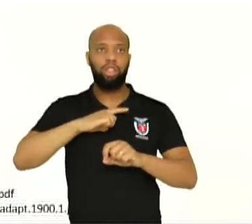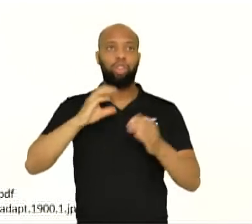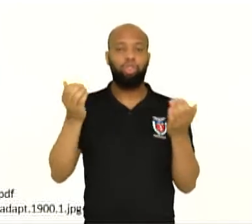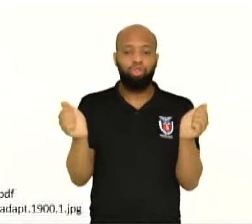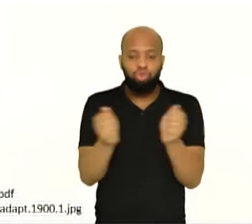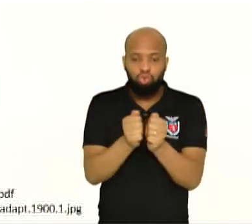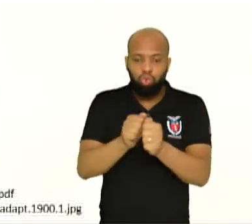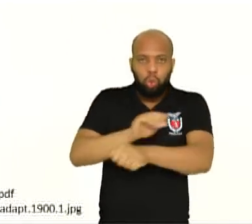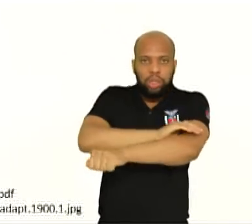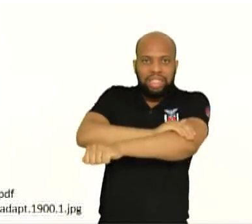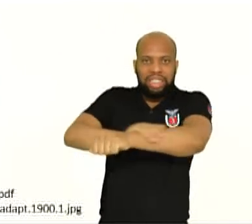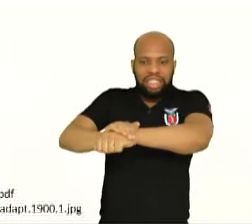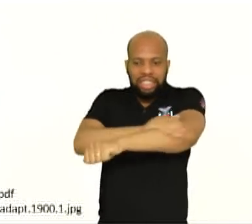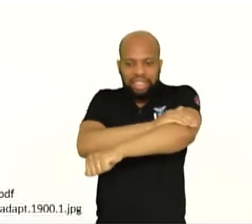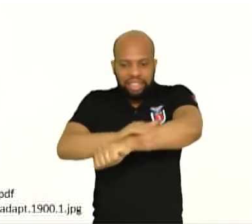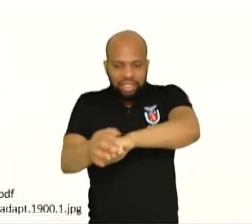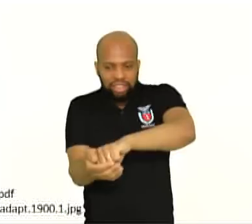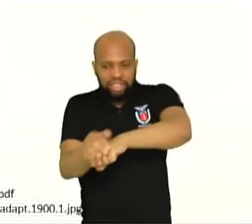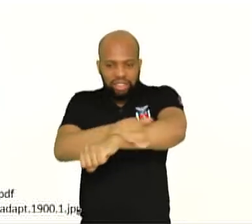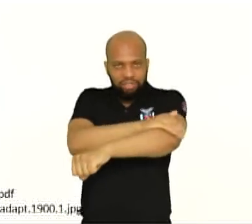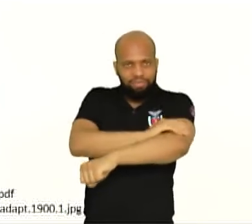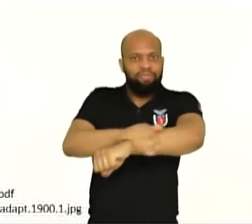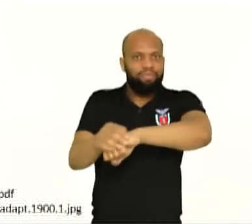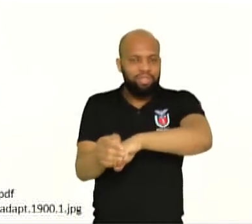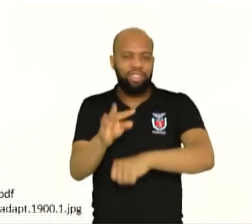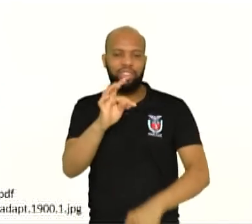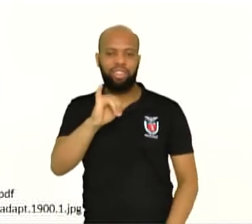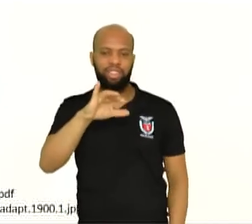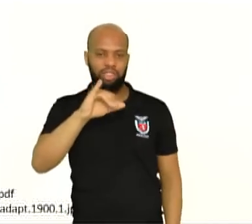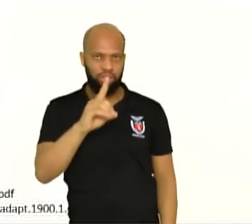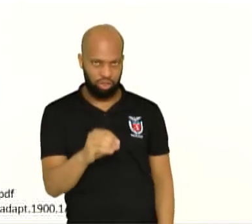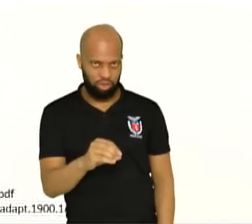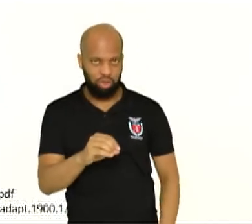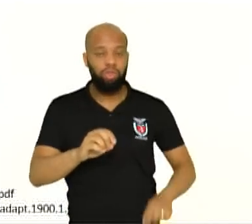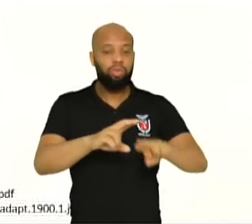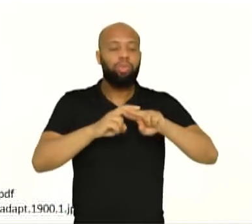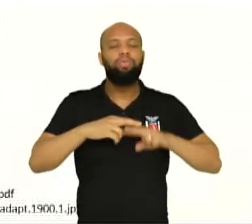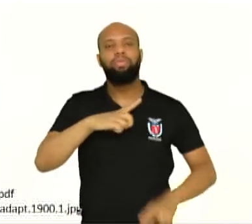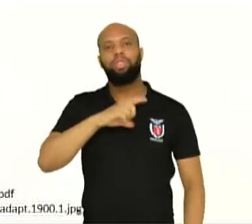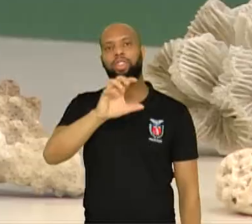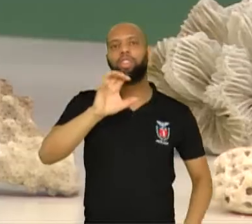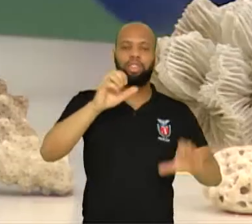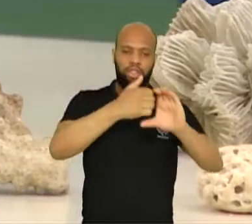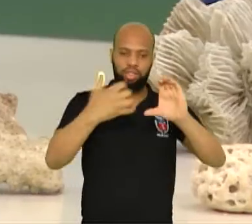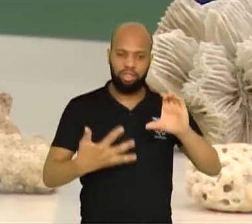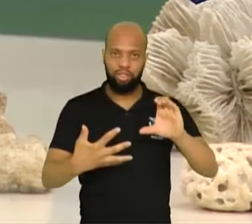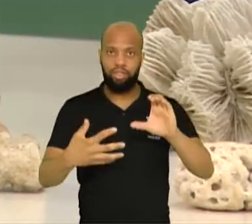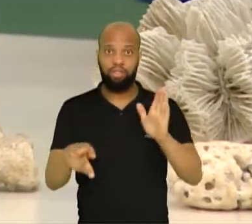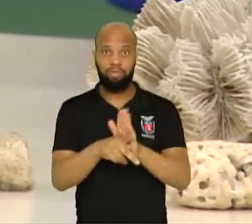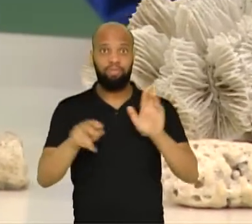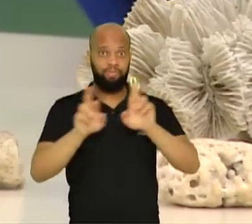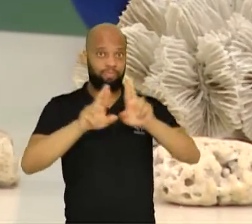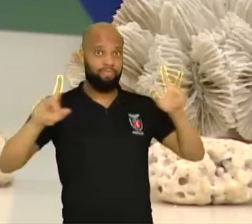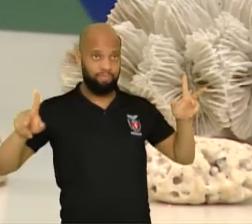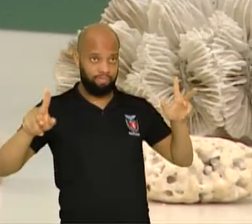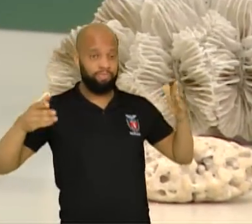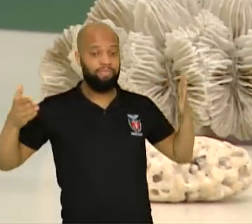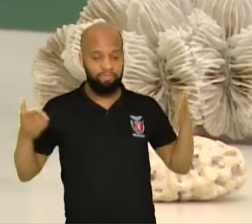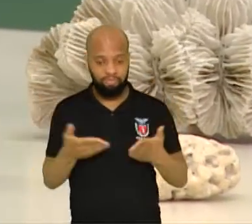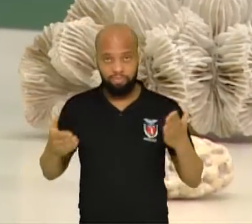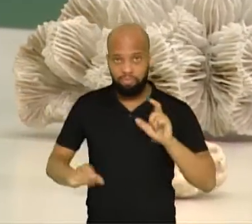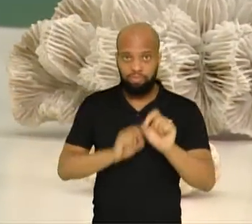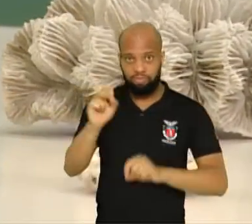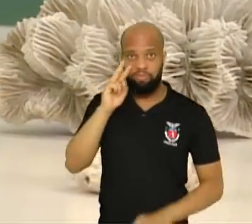de revestimento. Olha, já dei um spoiler do que eles têm. Então, por isso que eles têm essa característica diferente daqui para o que a gente